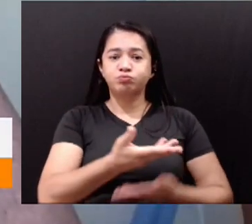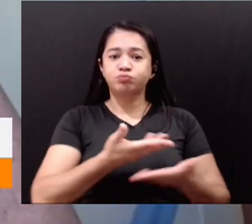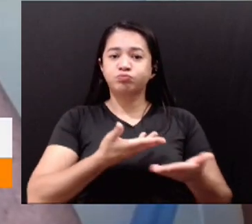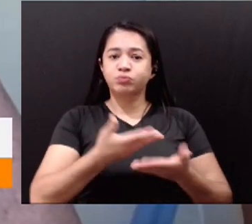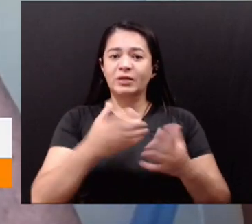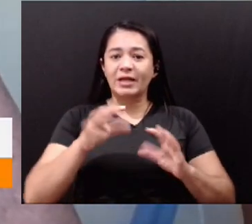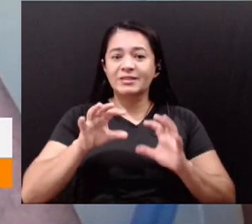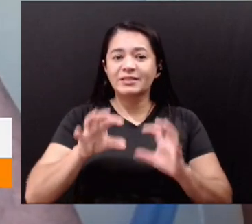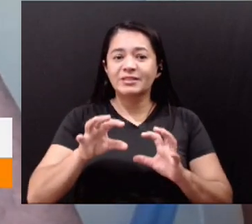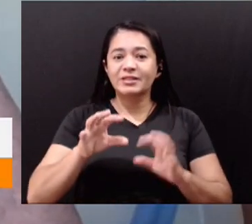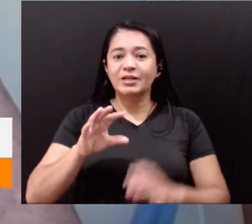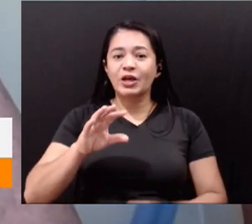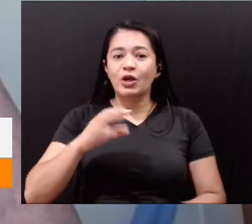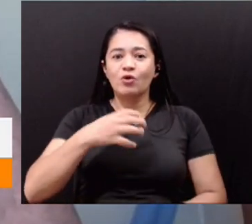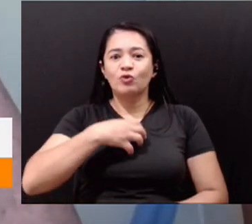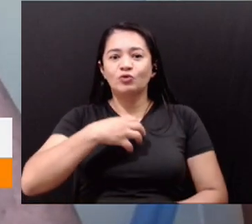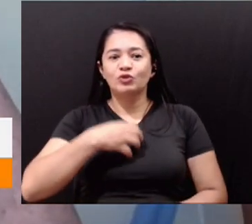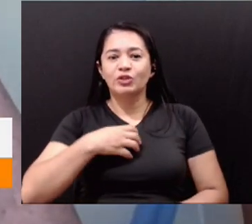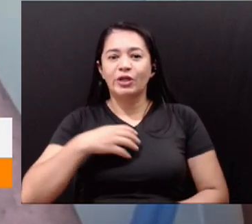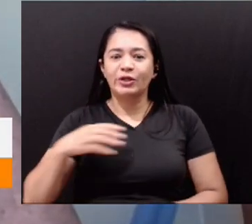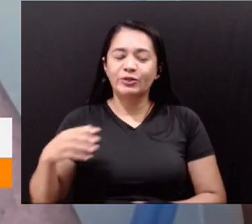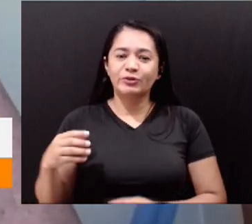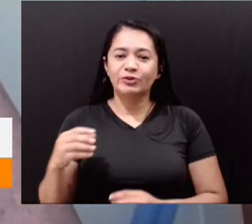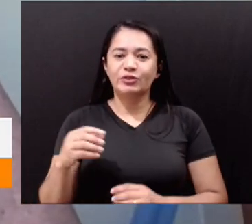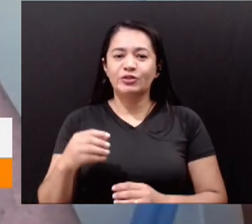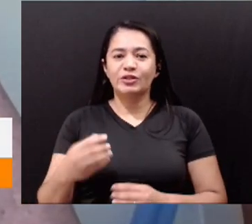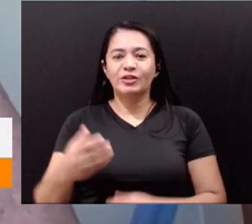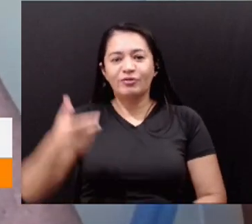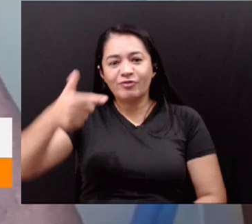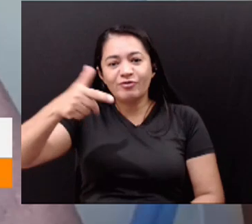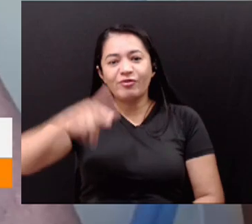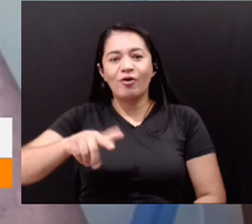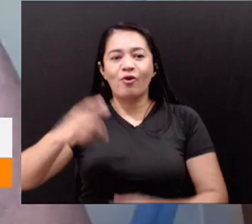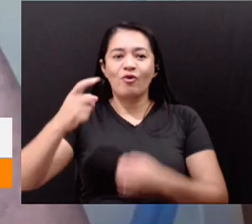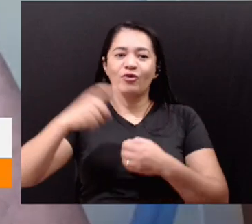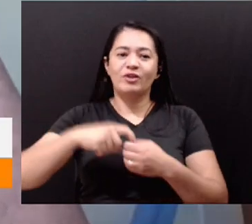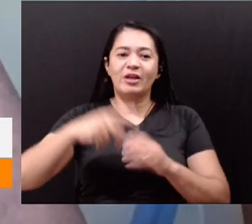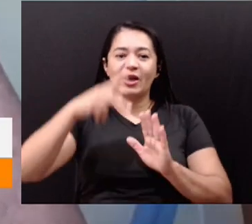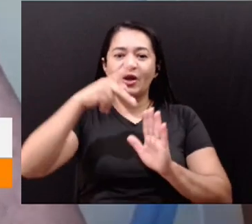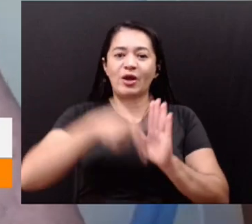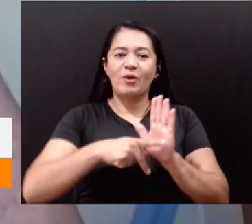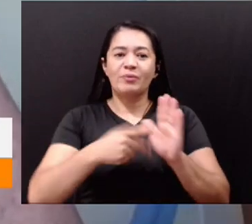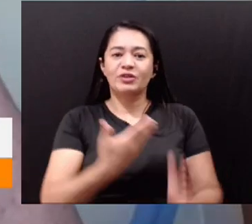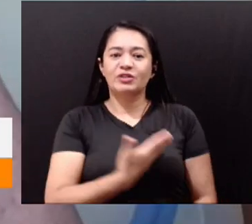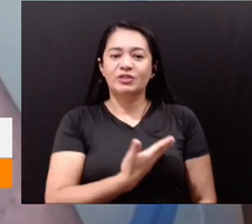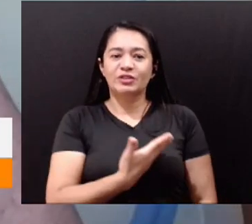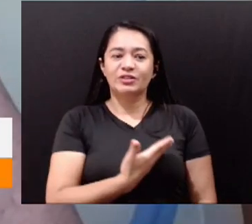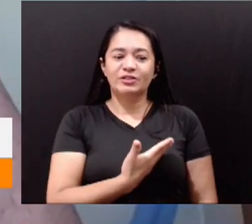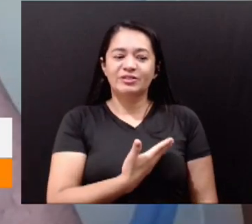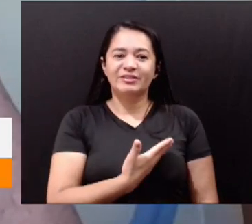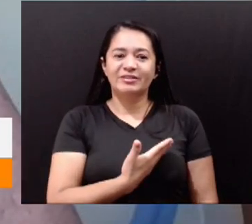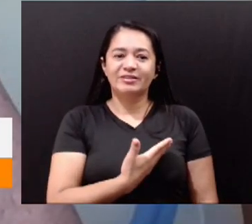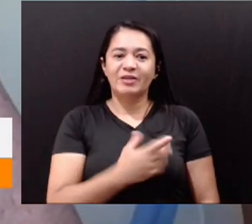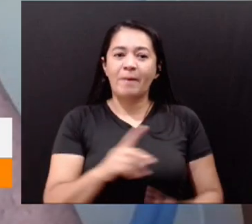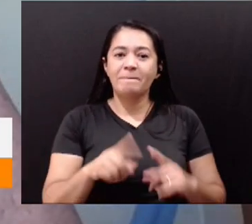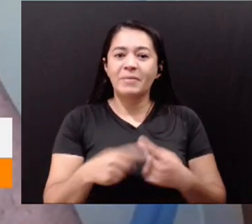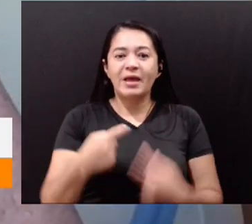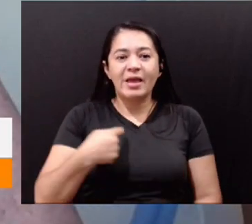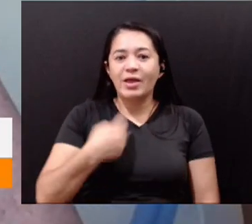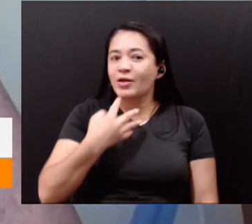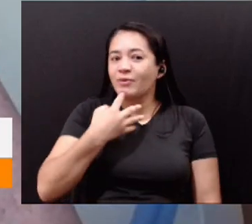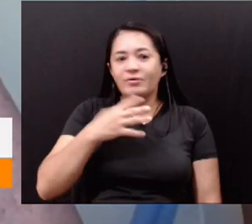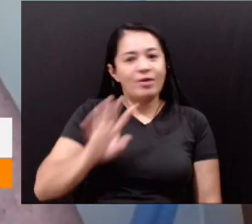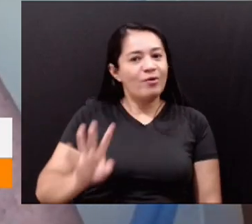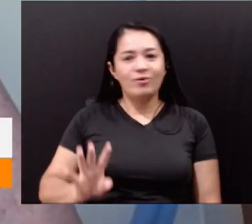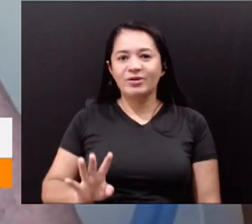comunidade. Geralmente falam, é um projeto de amigos. Eu não conhecia as pessoas quando entrei no projeto.